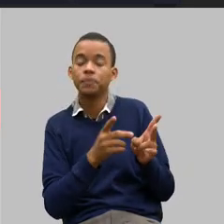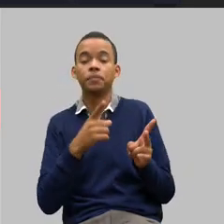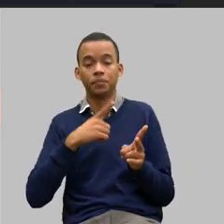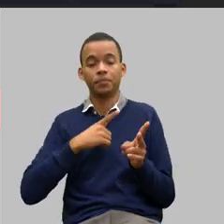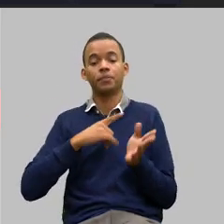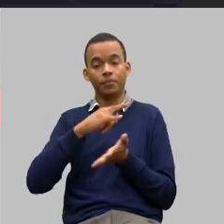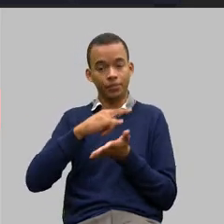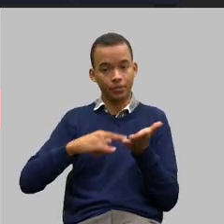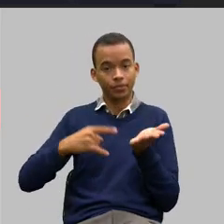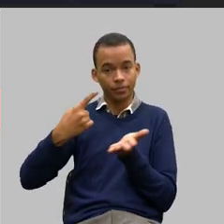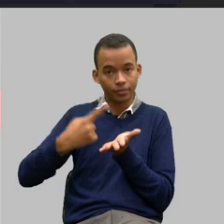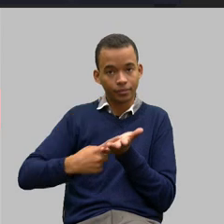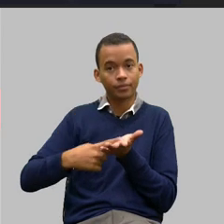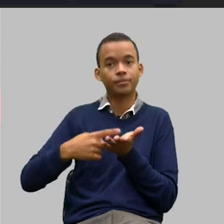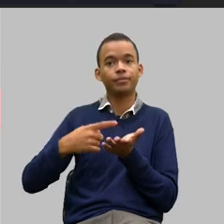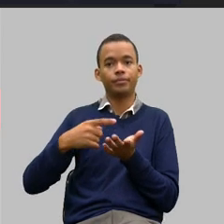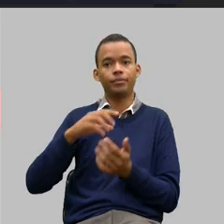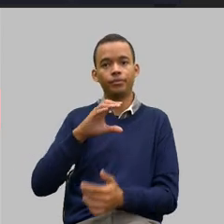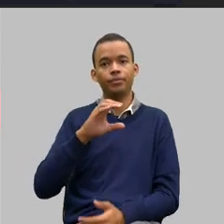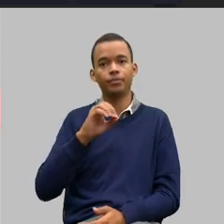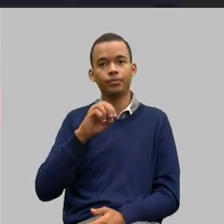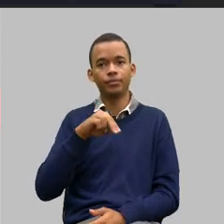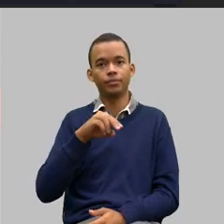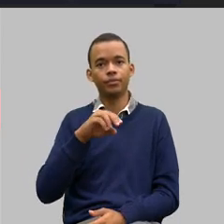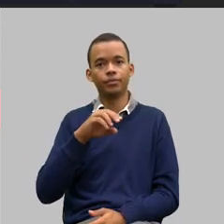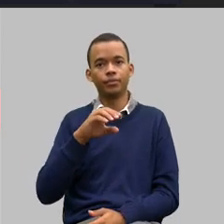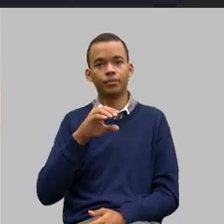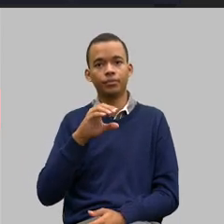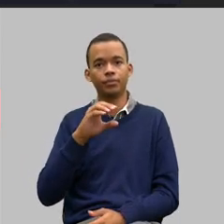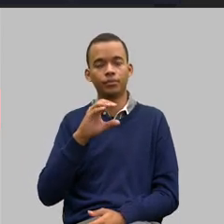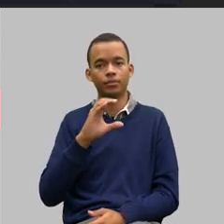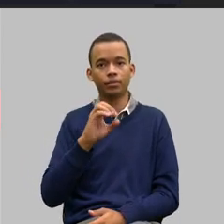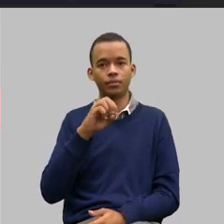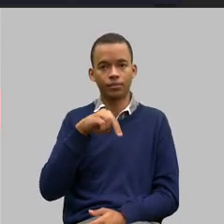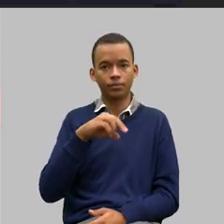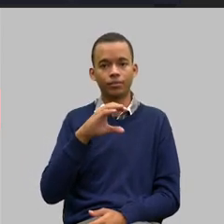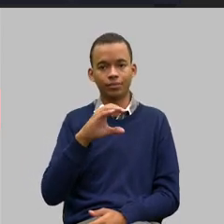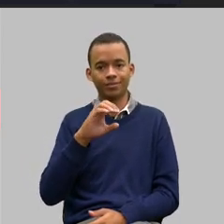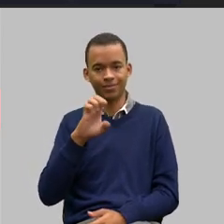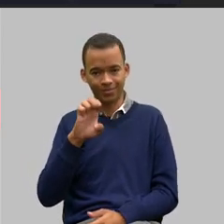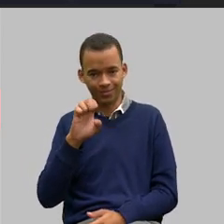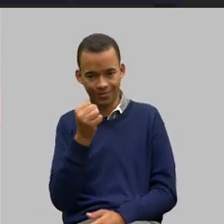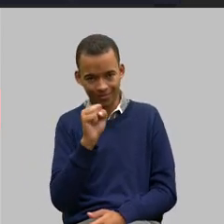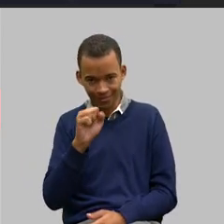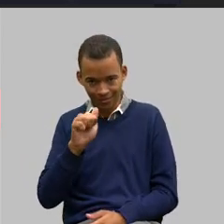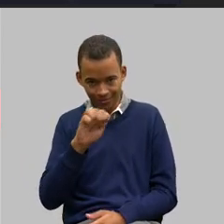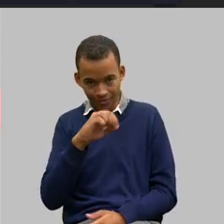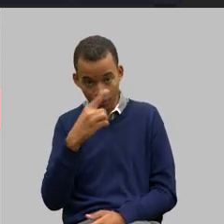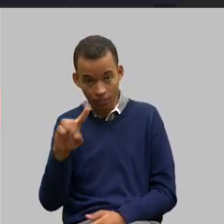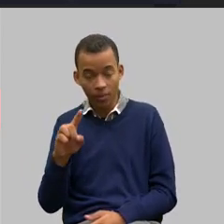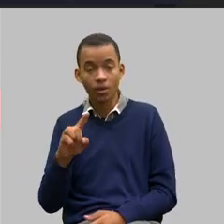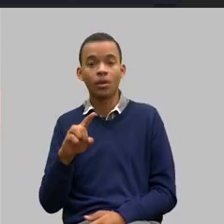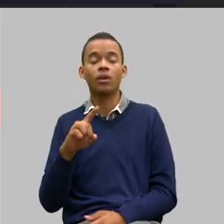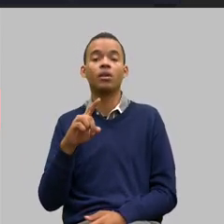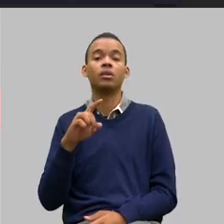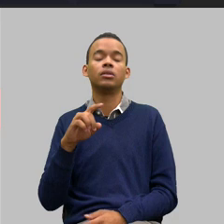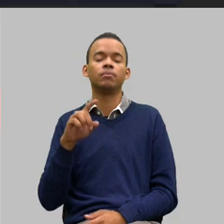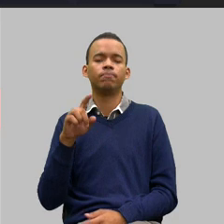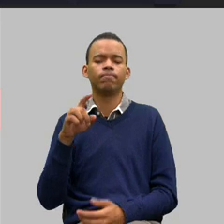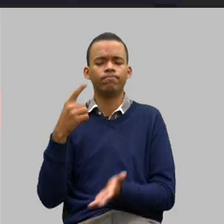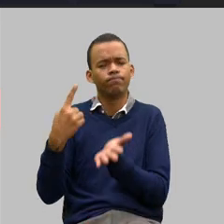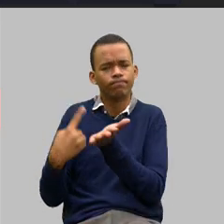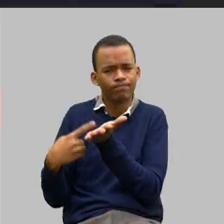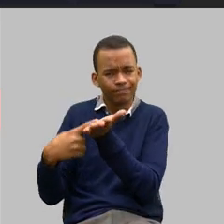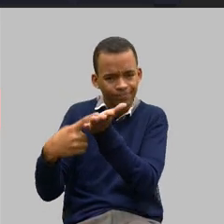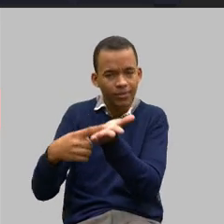firmou do ano passado para cá esses 21 dos 40 eh eles na média triplicam ou quadruplicam a quantidade de